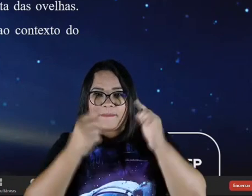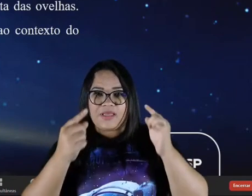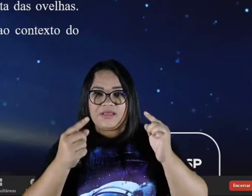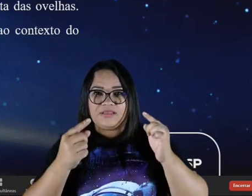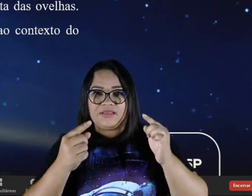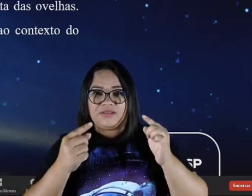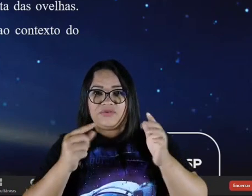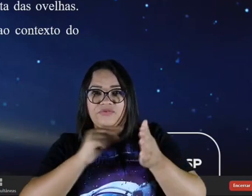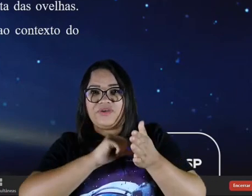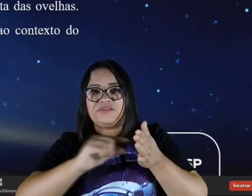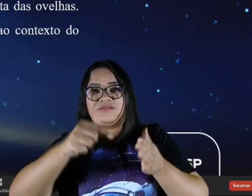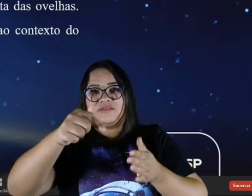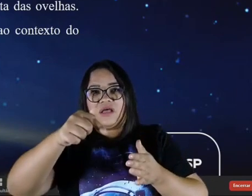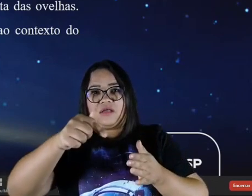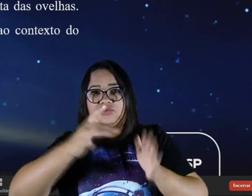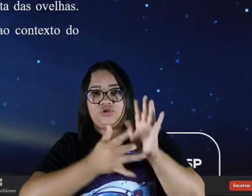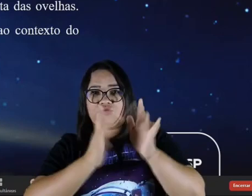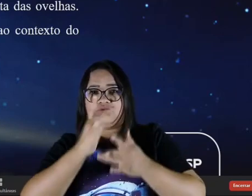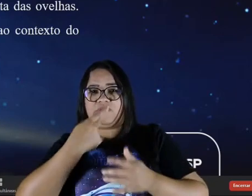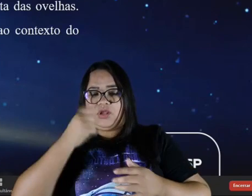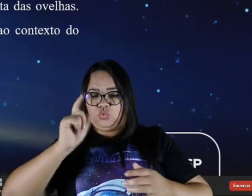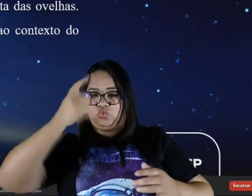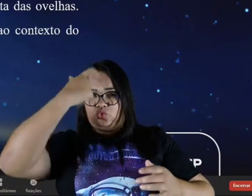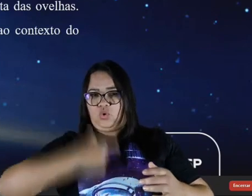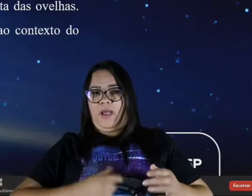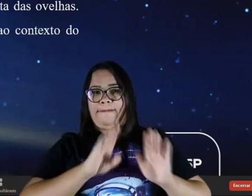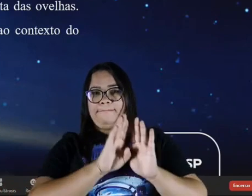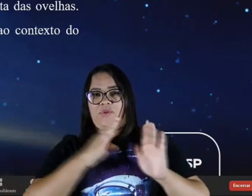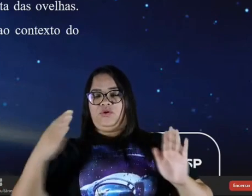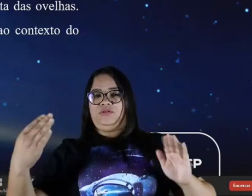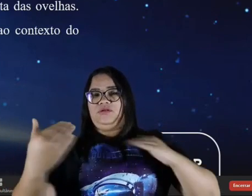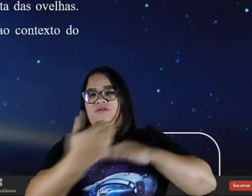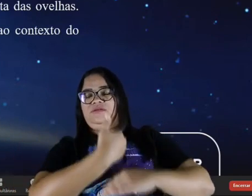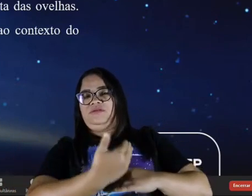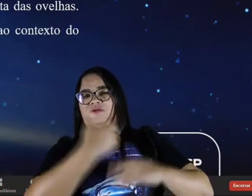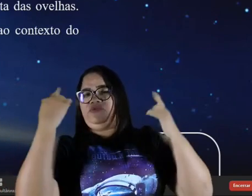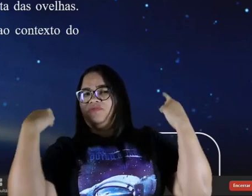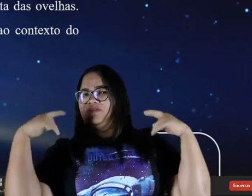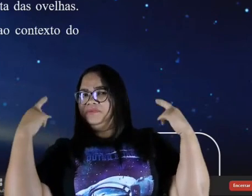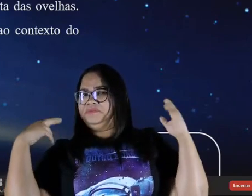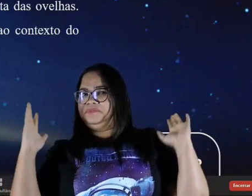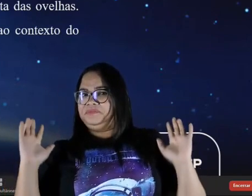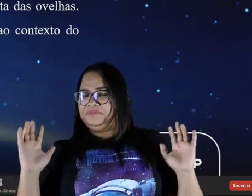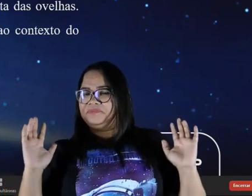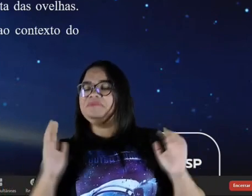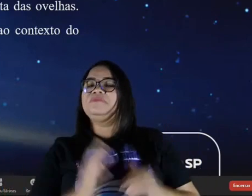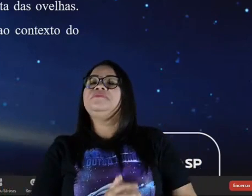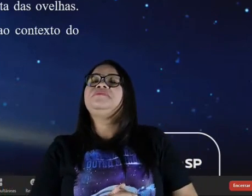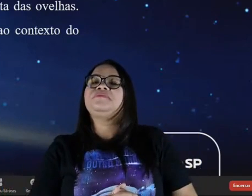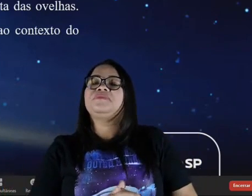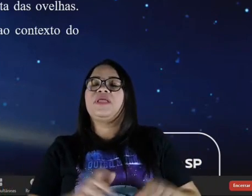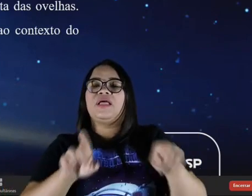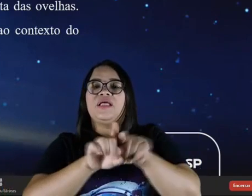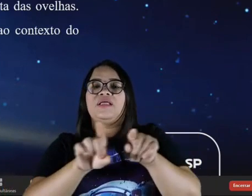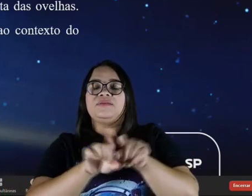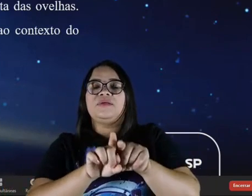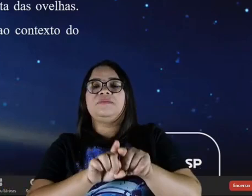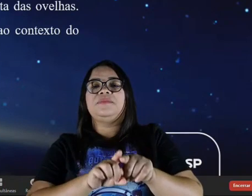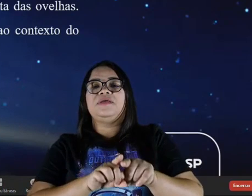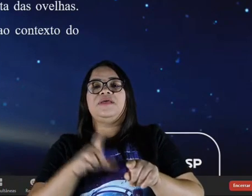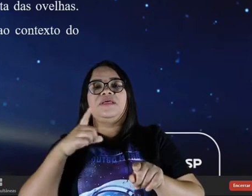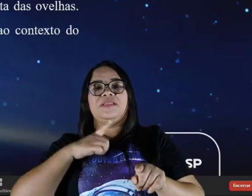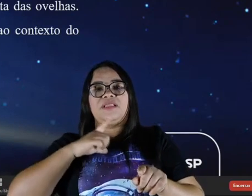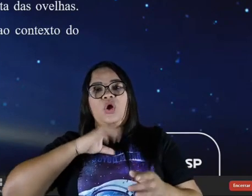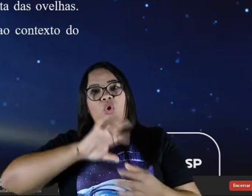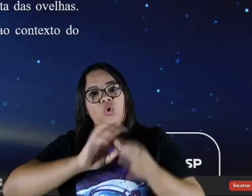porta das ovelhas. Igualmente, os versos 19 a 21 não deveriam vir à parte, pois pertencem ao mesmo